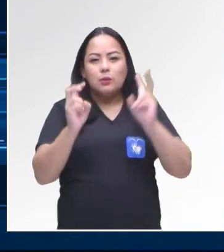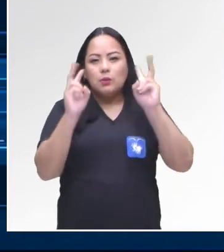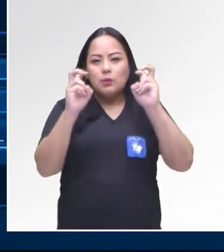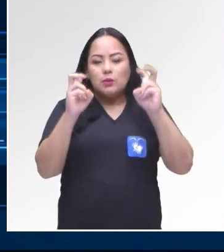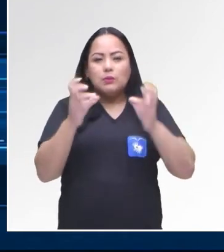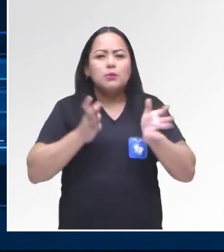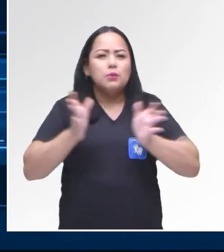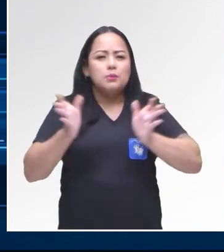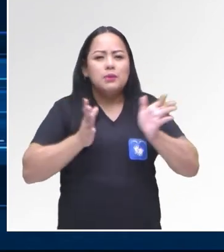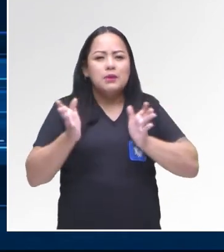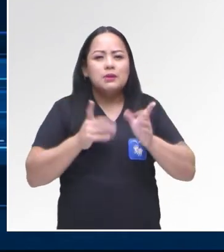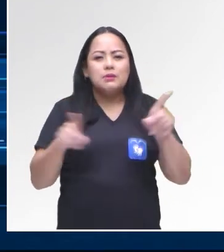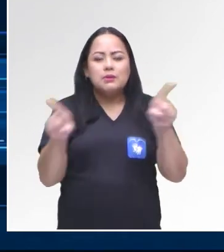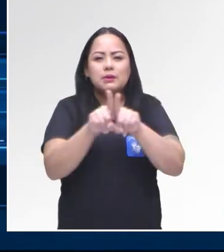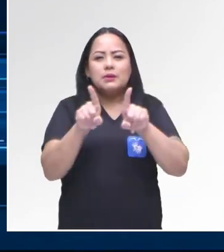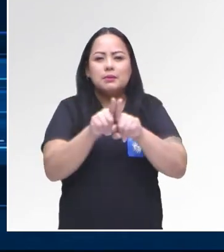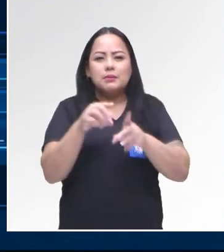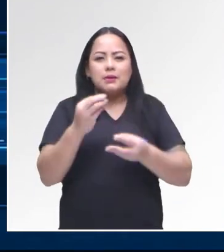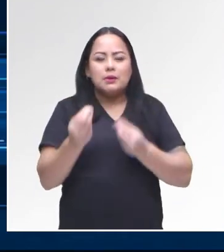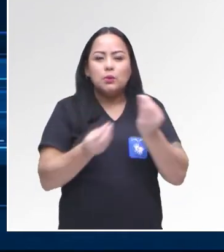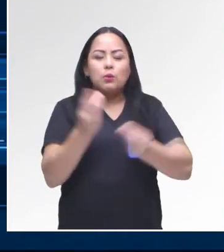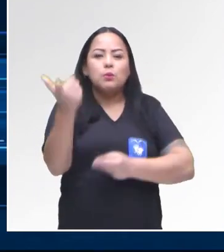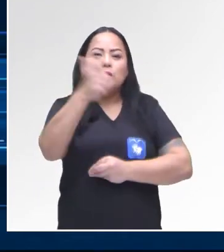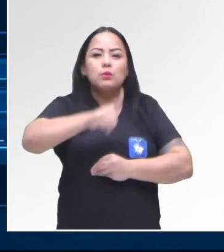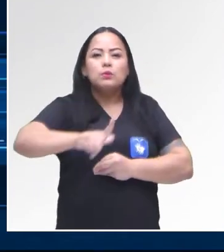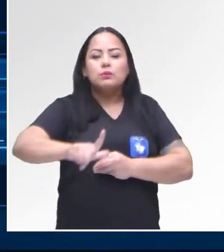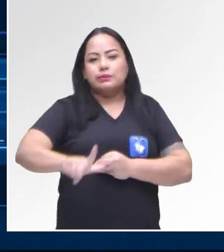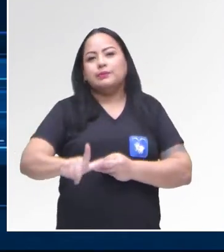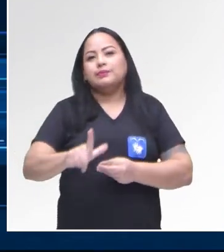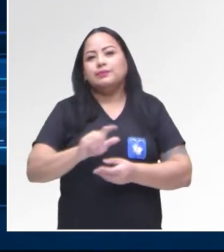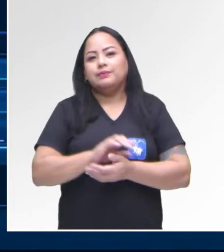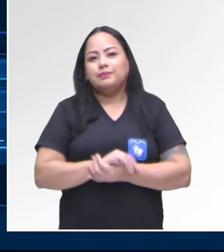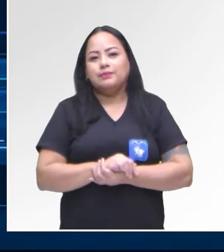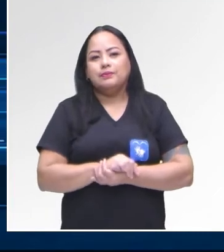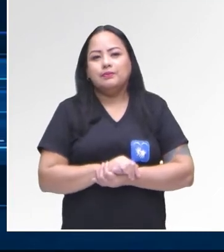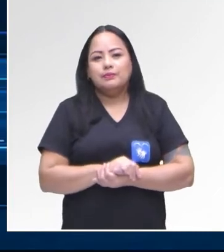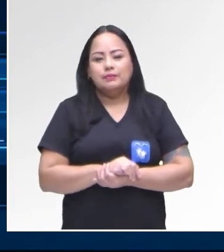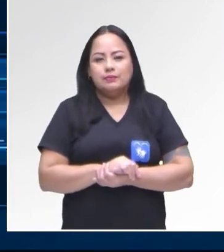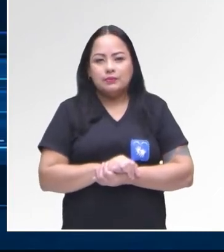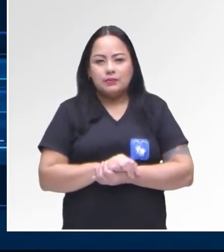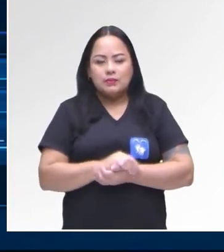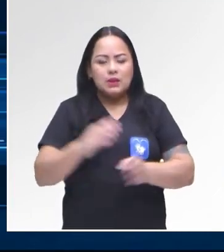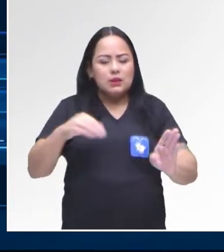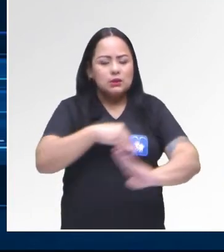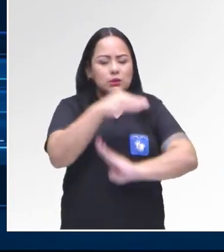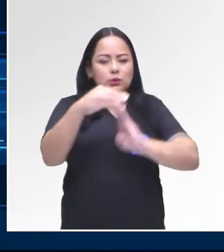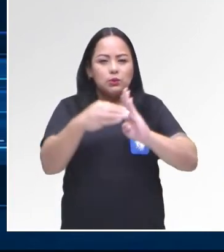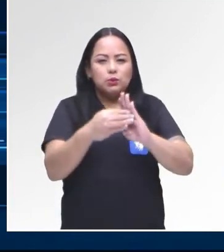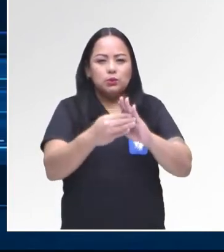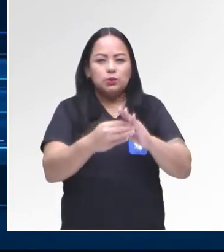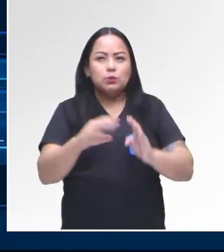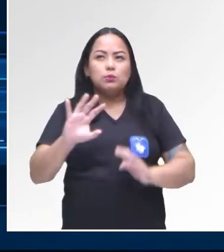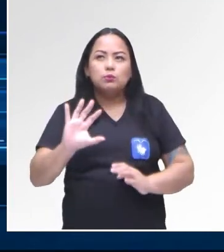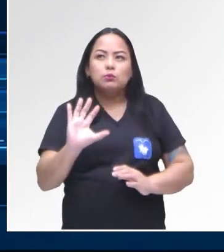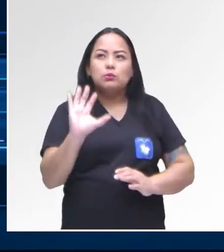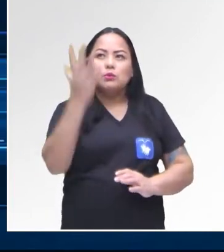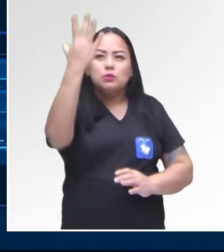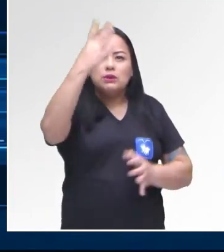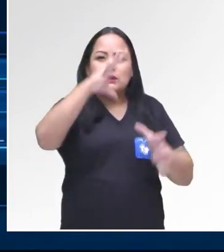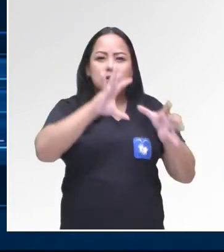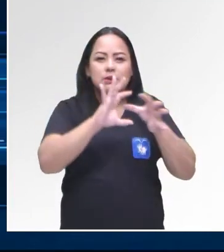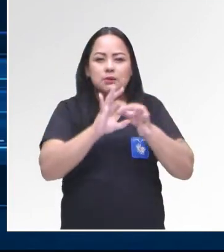momento, sobre a continuidade de tudo que está acontecendo na